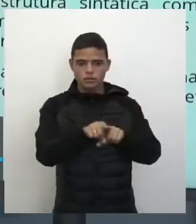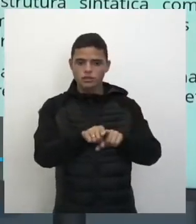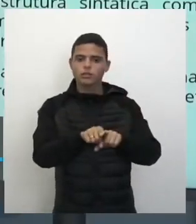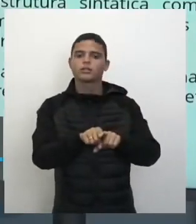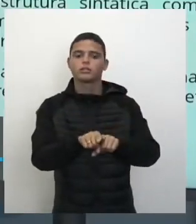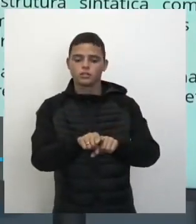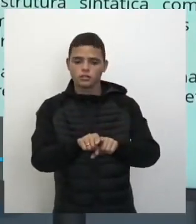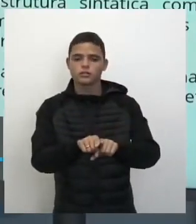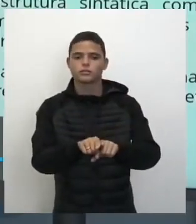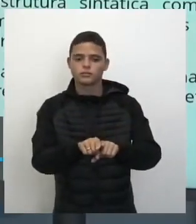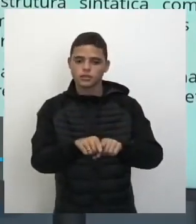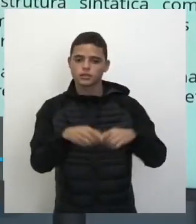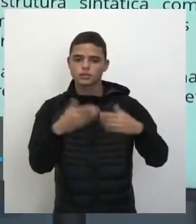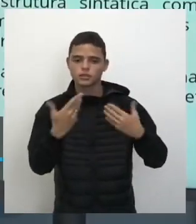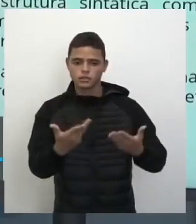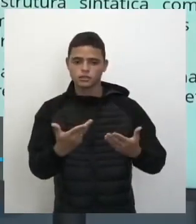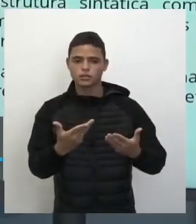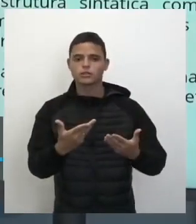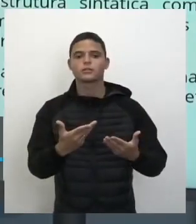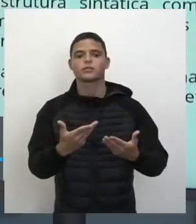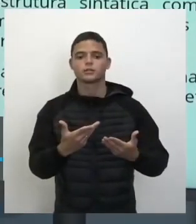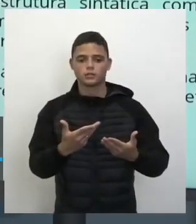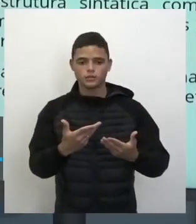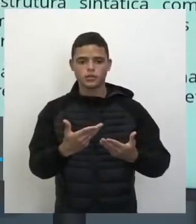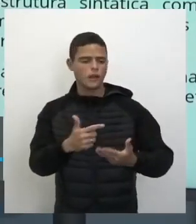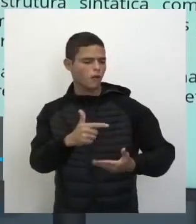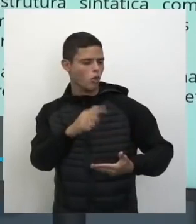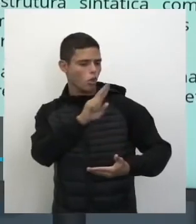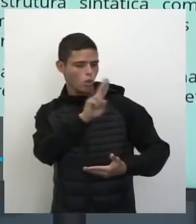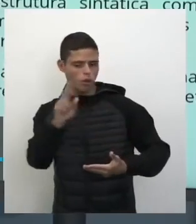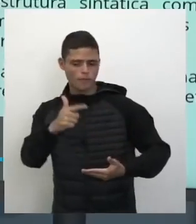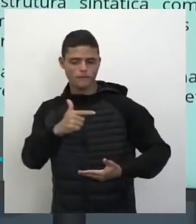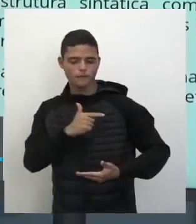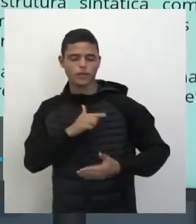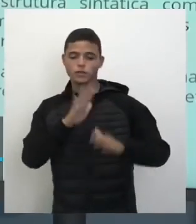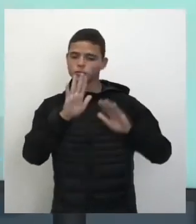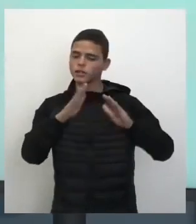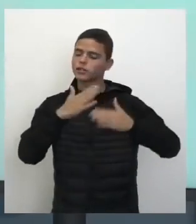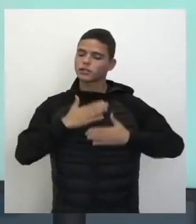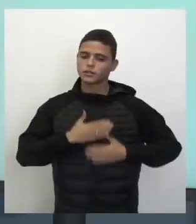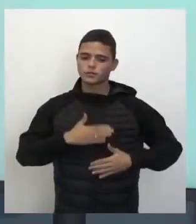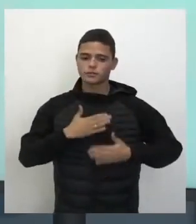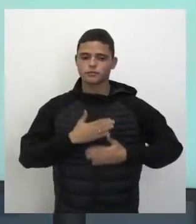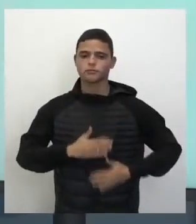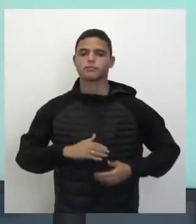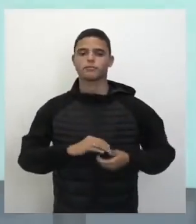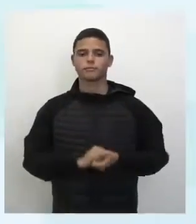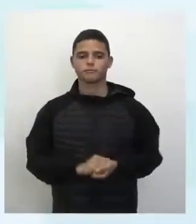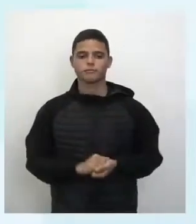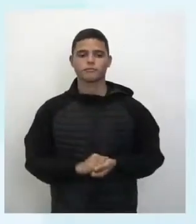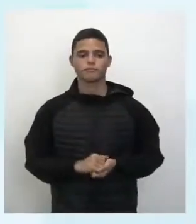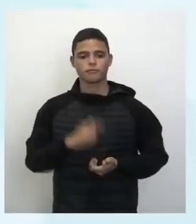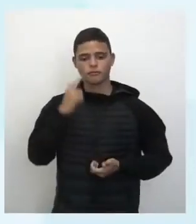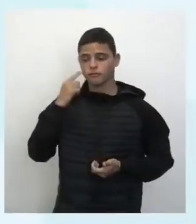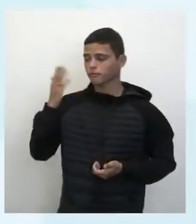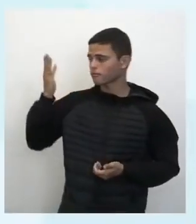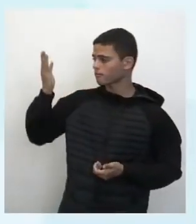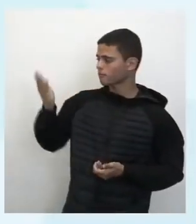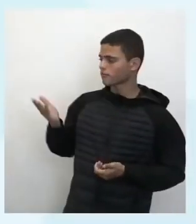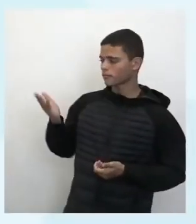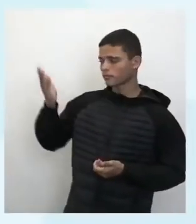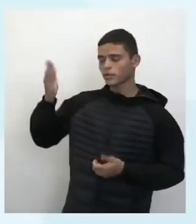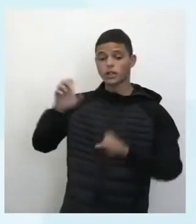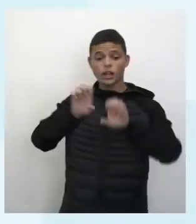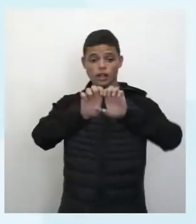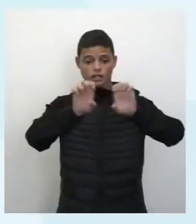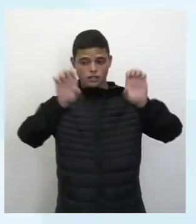substantiva objetiva. O nome é feio, mas é muito tranquilo. Vamos lá então agora ver o conteúdo da aula de hoje. A estrutura sintática